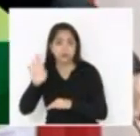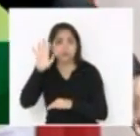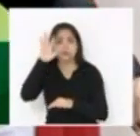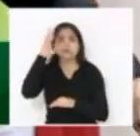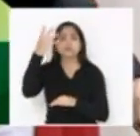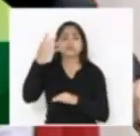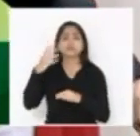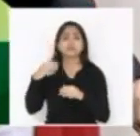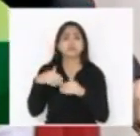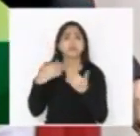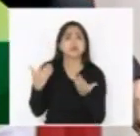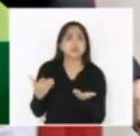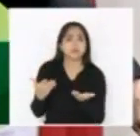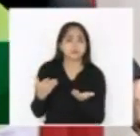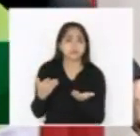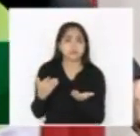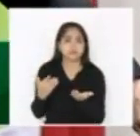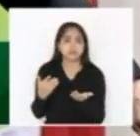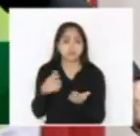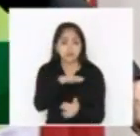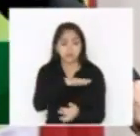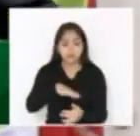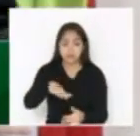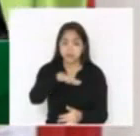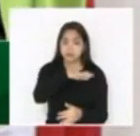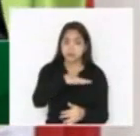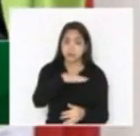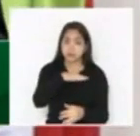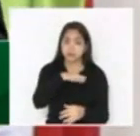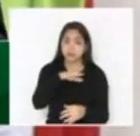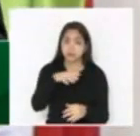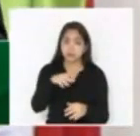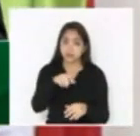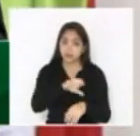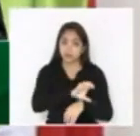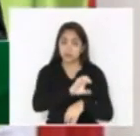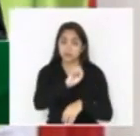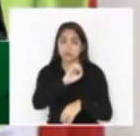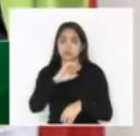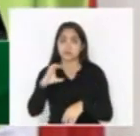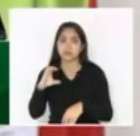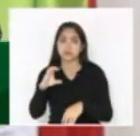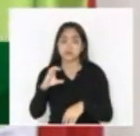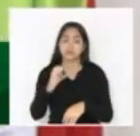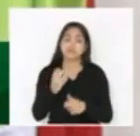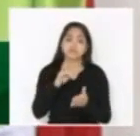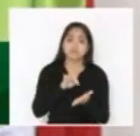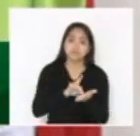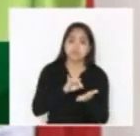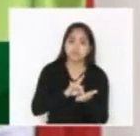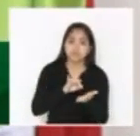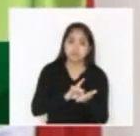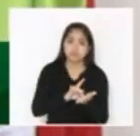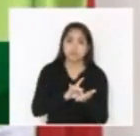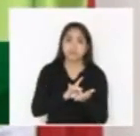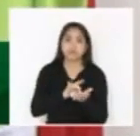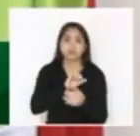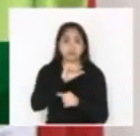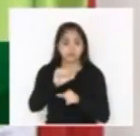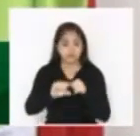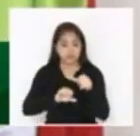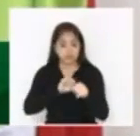dar para as regiões em Santa Catarina? É verdade que depois que elas se transformaram